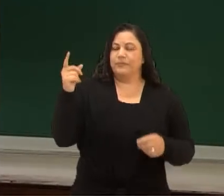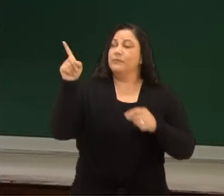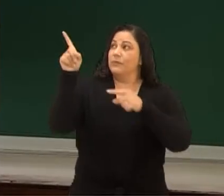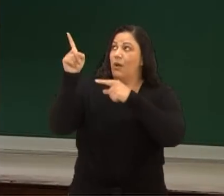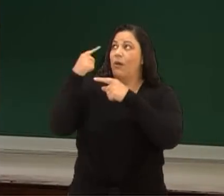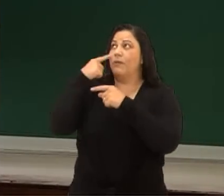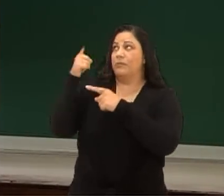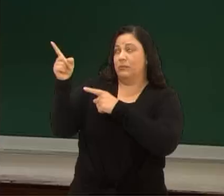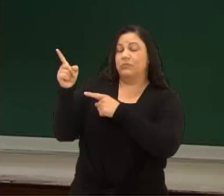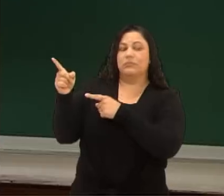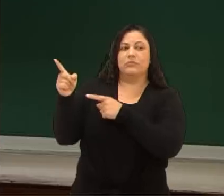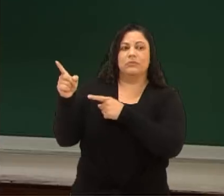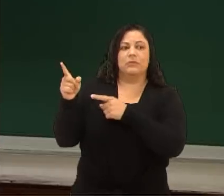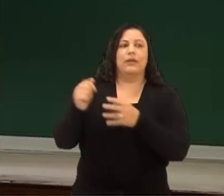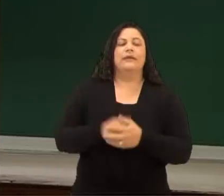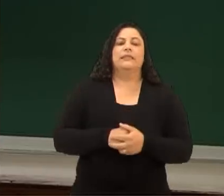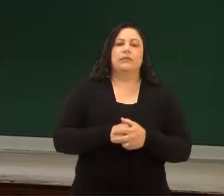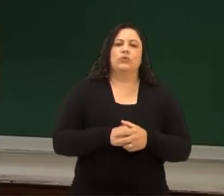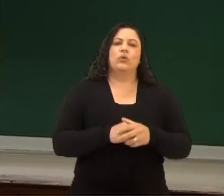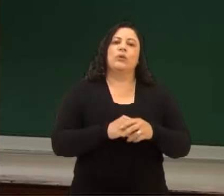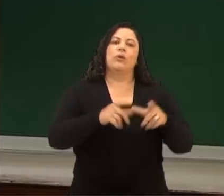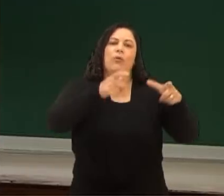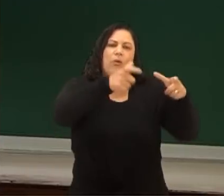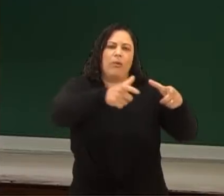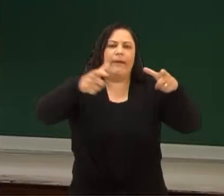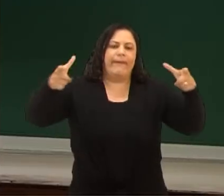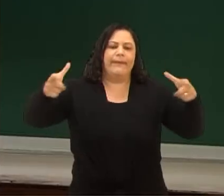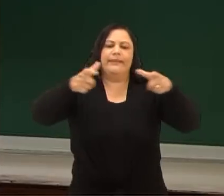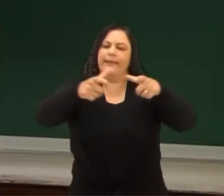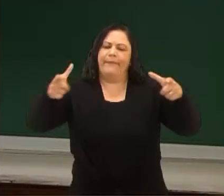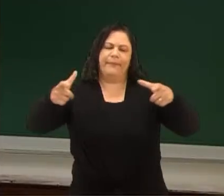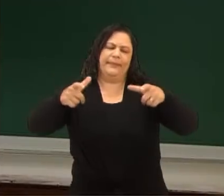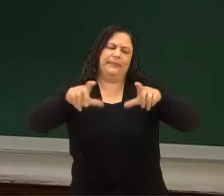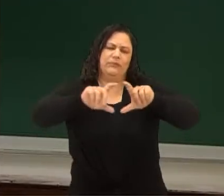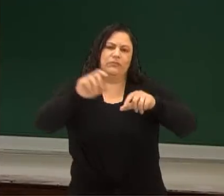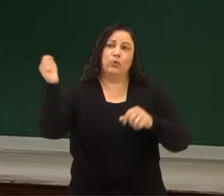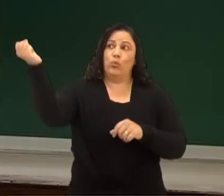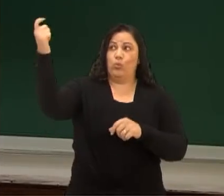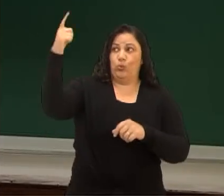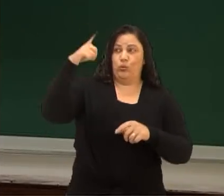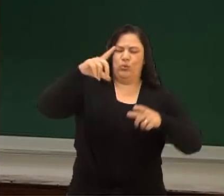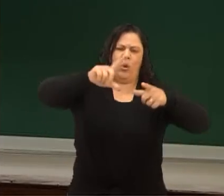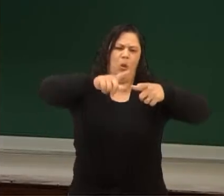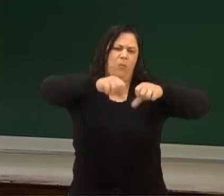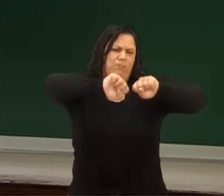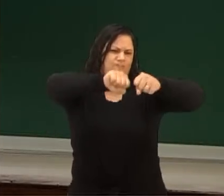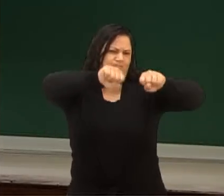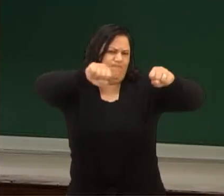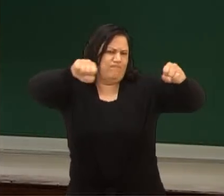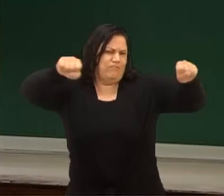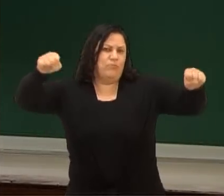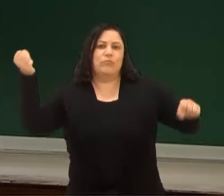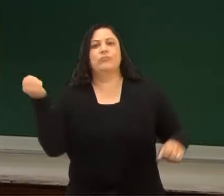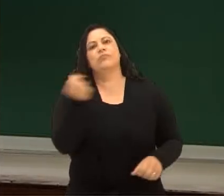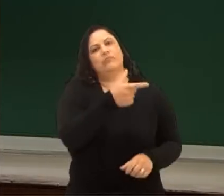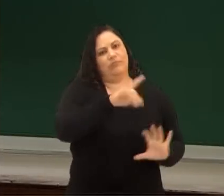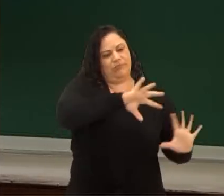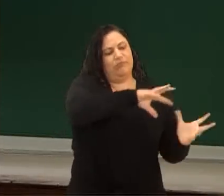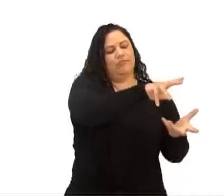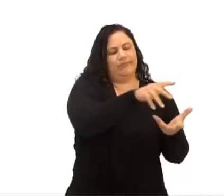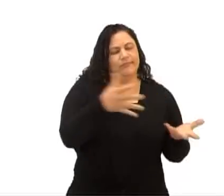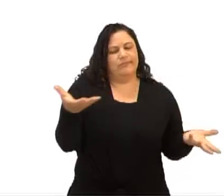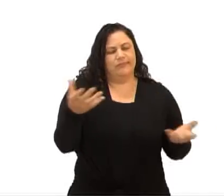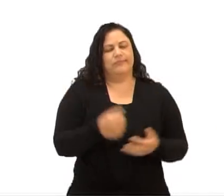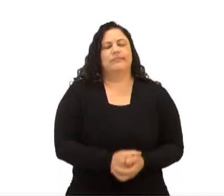ela está desproporcional ao tamanho das coisas, né? Porque o Sol ele é muito maior do que a Terra, tá? Então aqui é só para ilustrar mesmo como isso